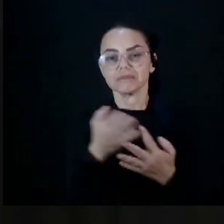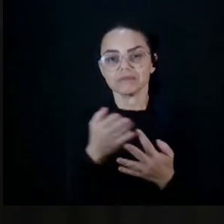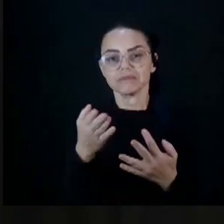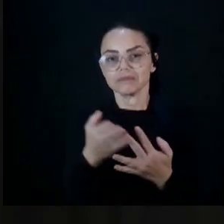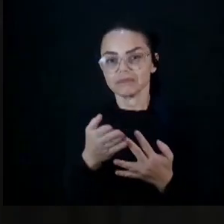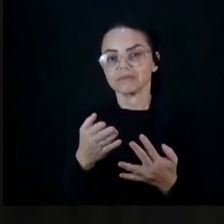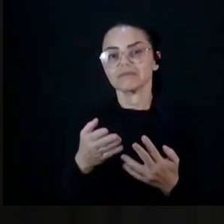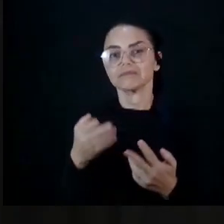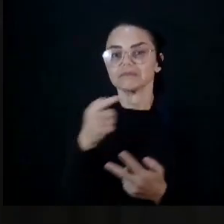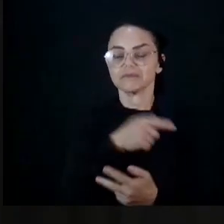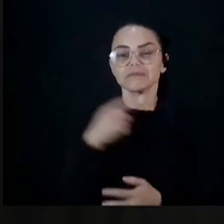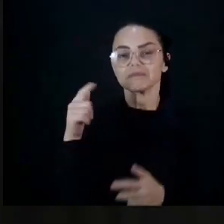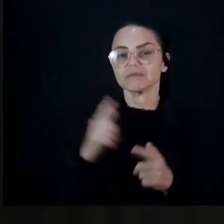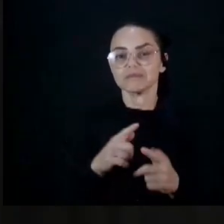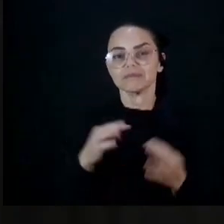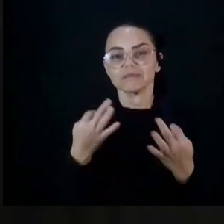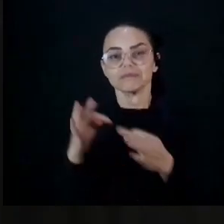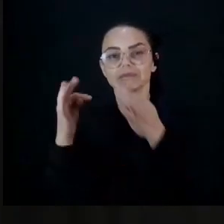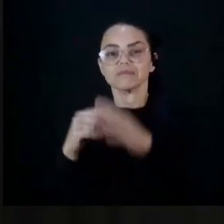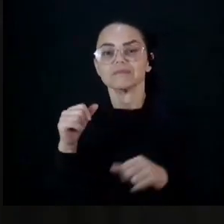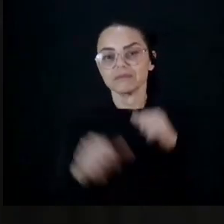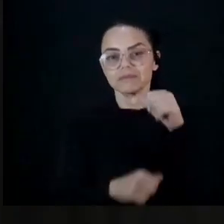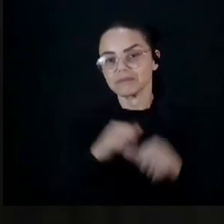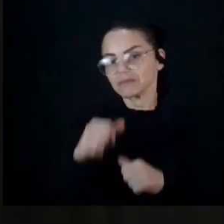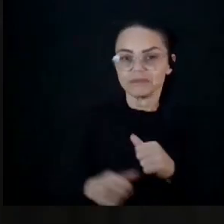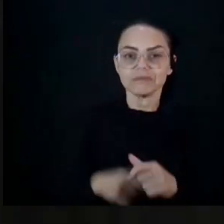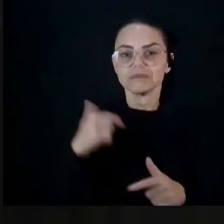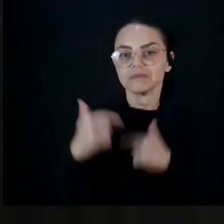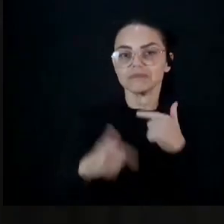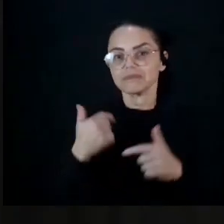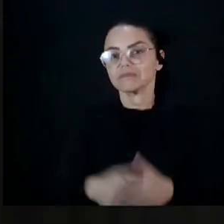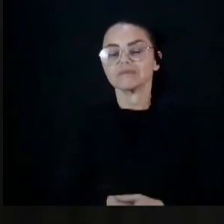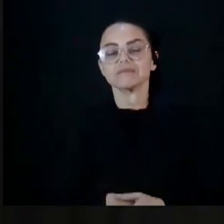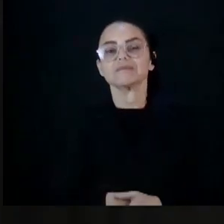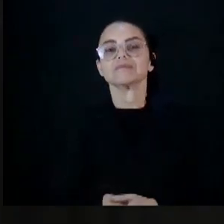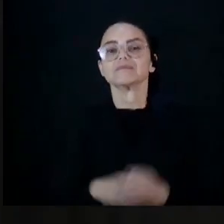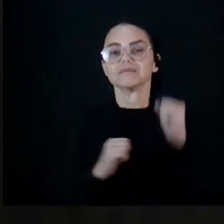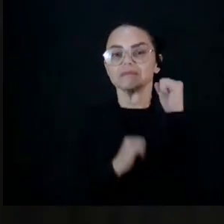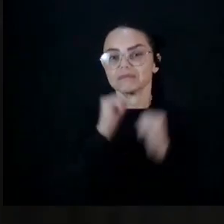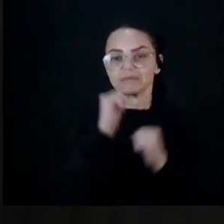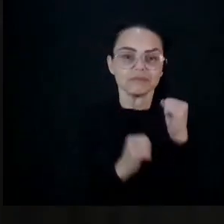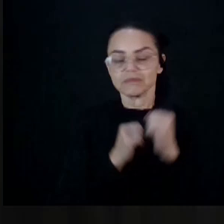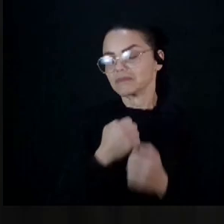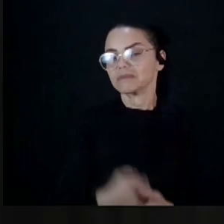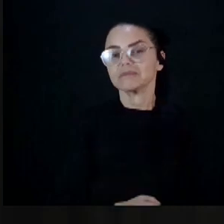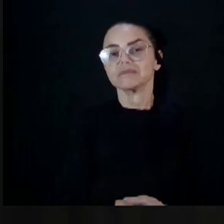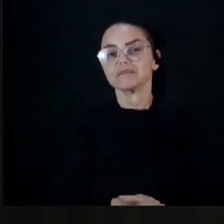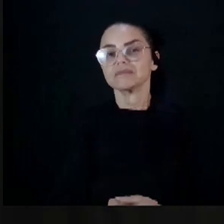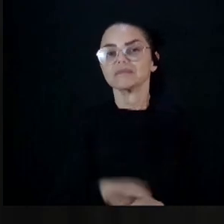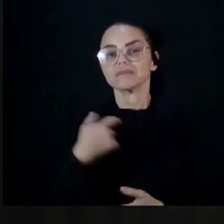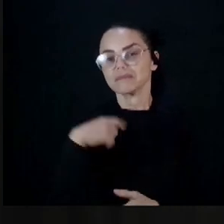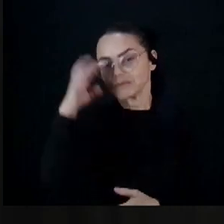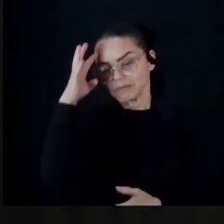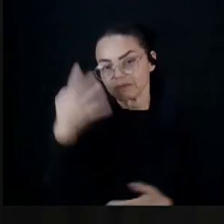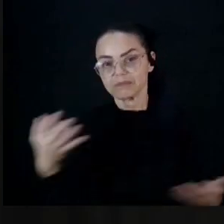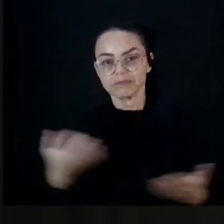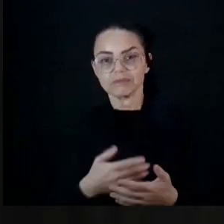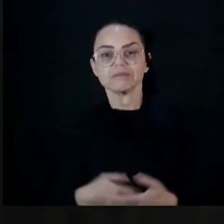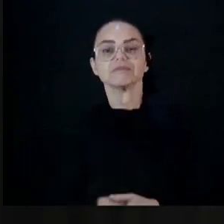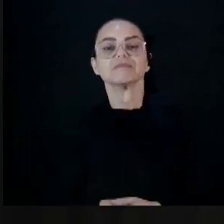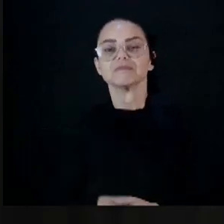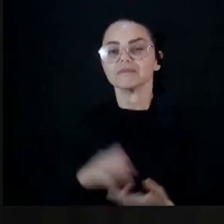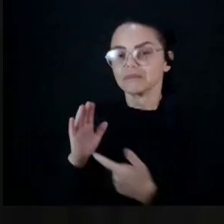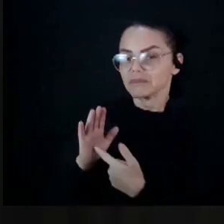a tecnologia está transformando o trabalho, a indústria e até a forma como tomamos decisões, agora é hora de mostrar